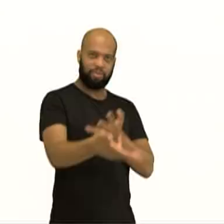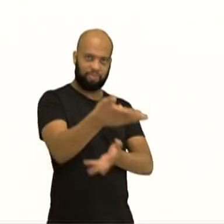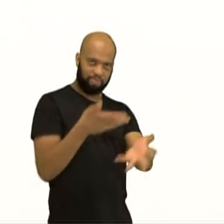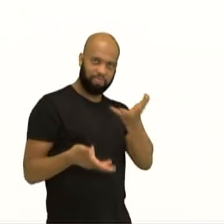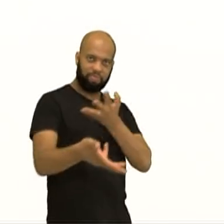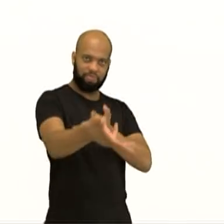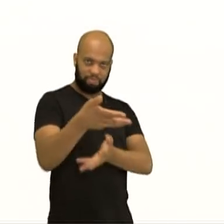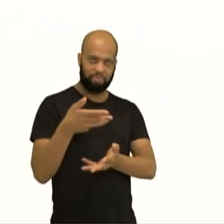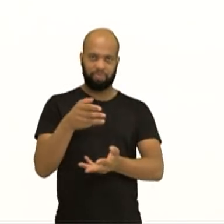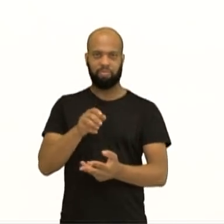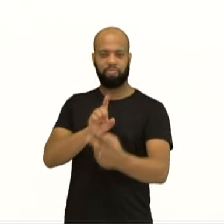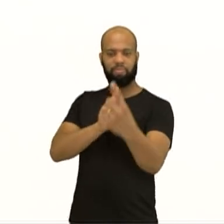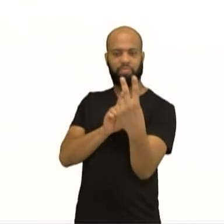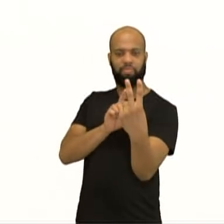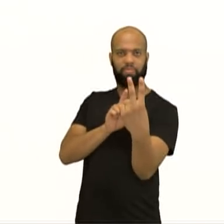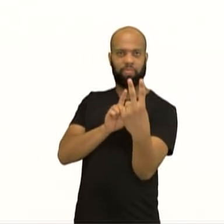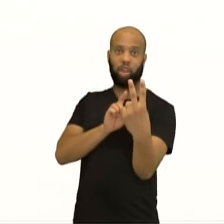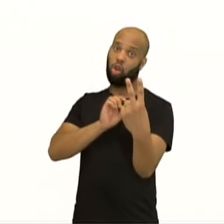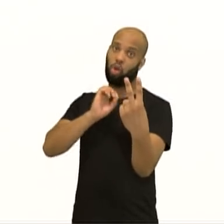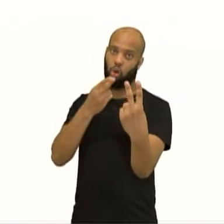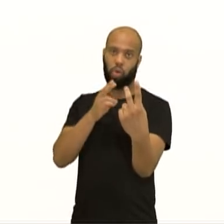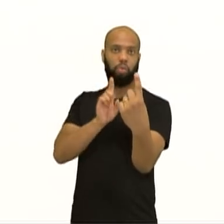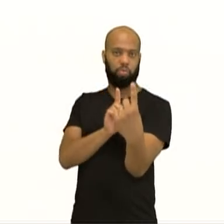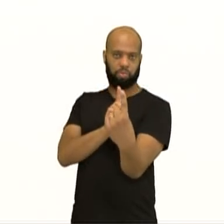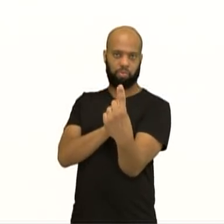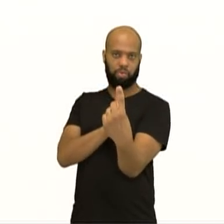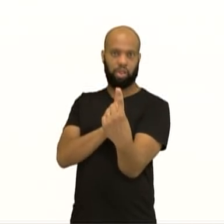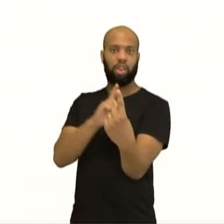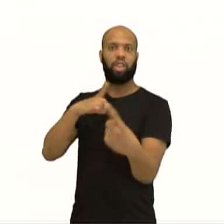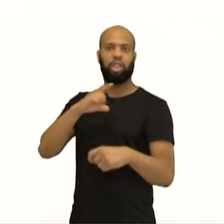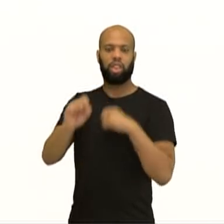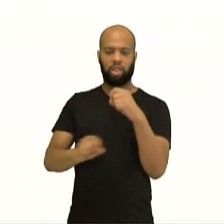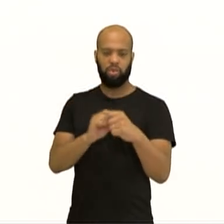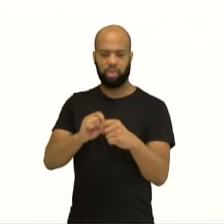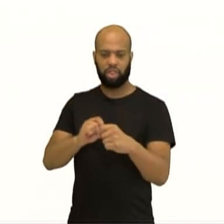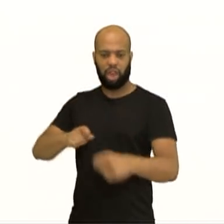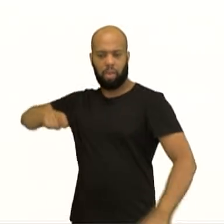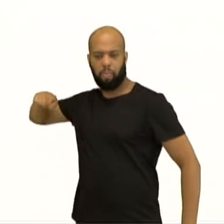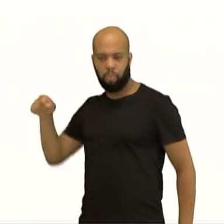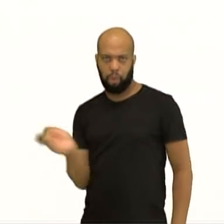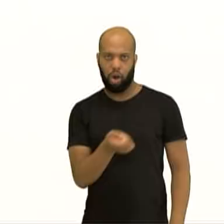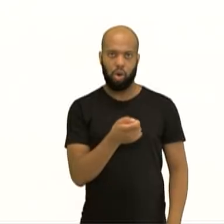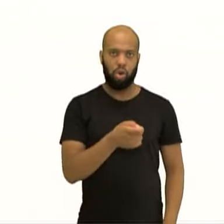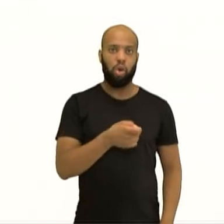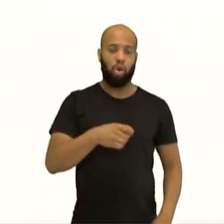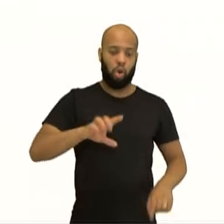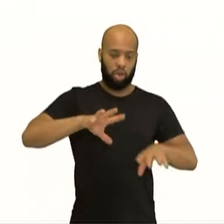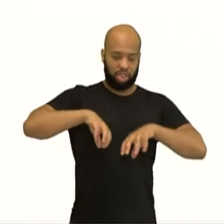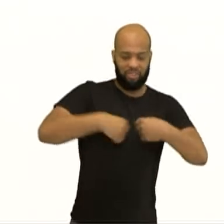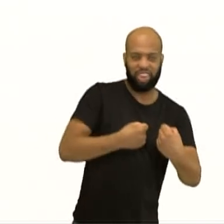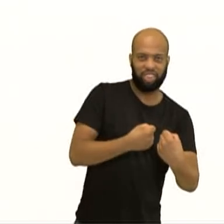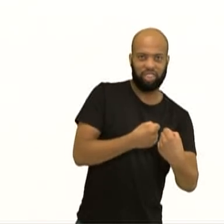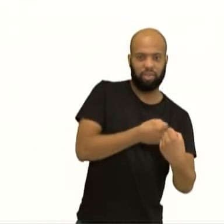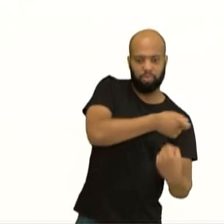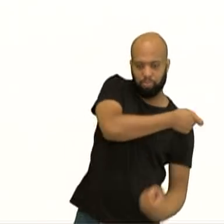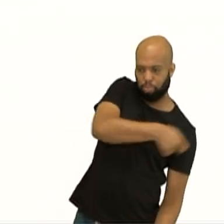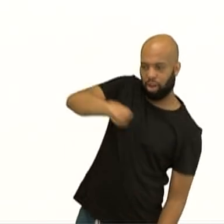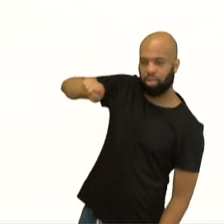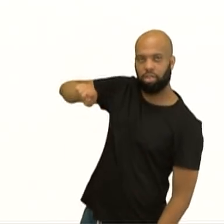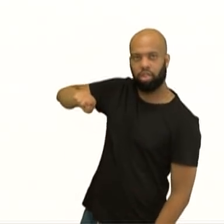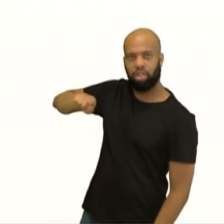Colaborativo. E temos ataque e defesa, que a gente vai conhecer nos próximos